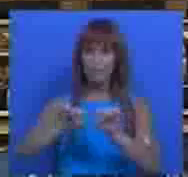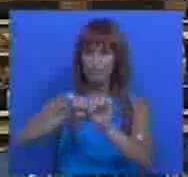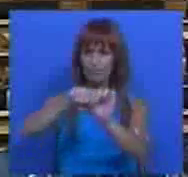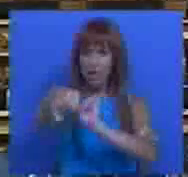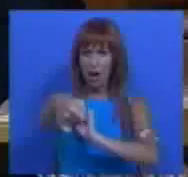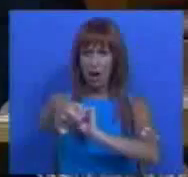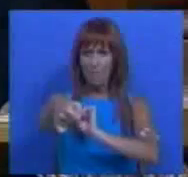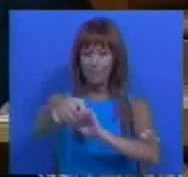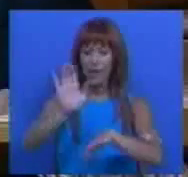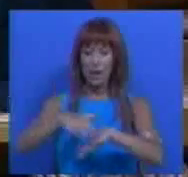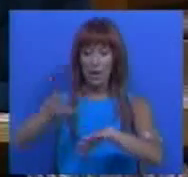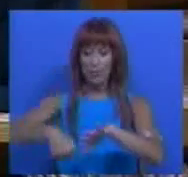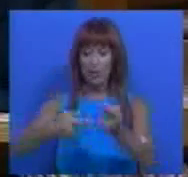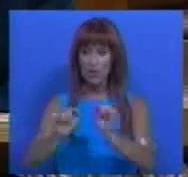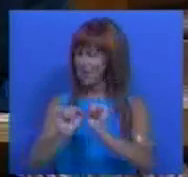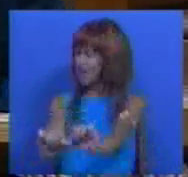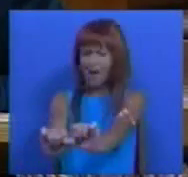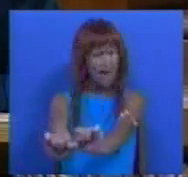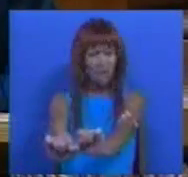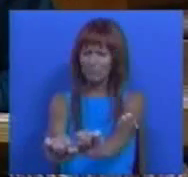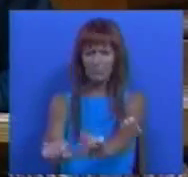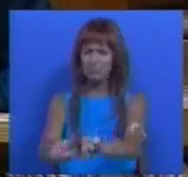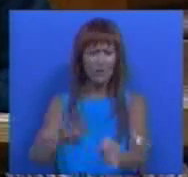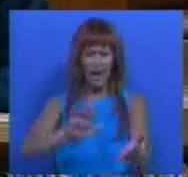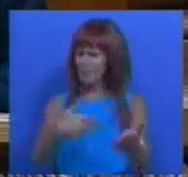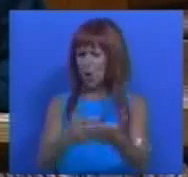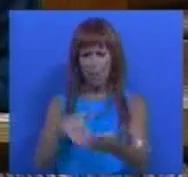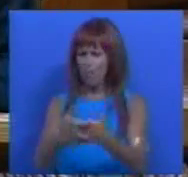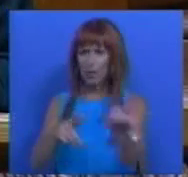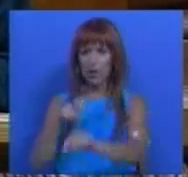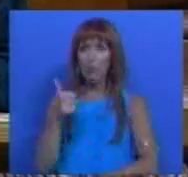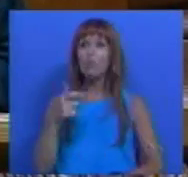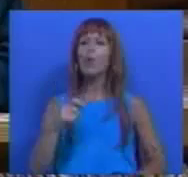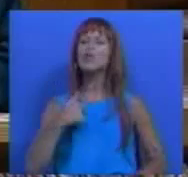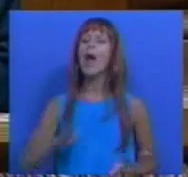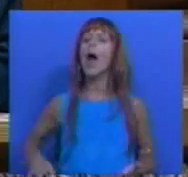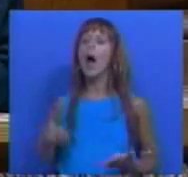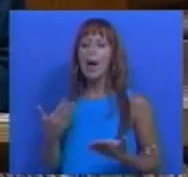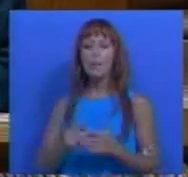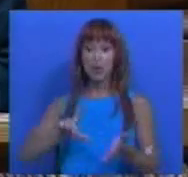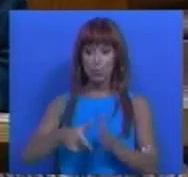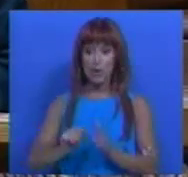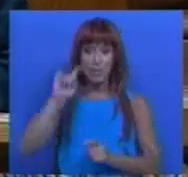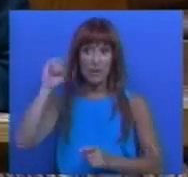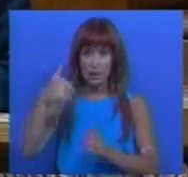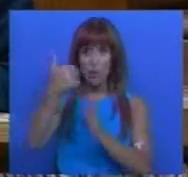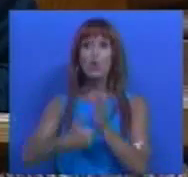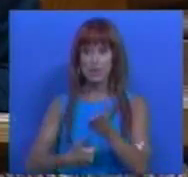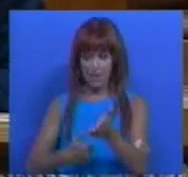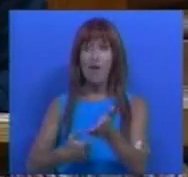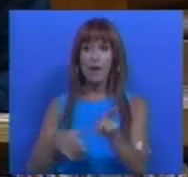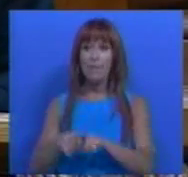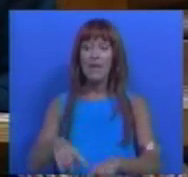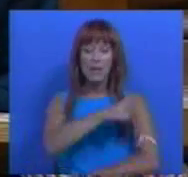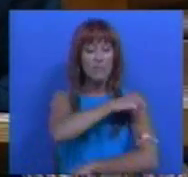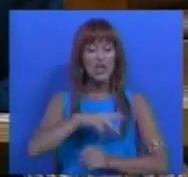destruída. Por isso, rejeitando terminantemente estas propostas, o Bloco de Esquerda apresentará o seu projeto de revisão constitucional